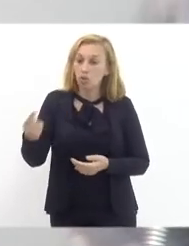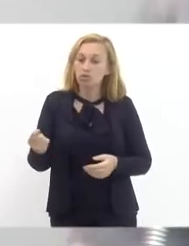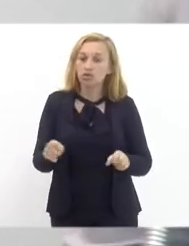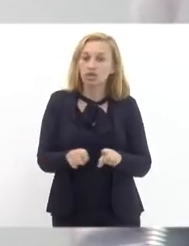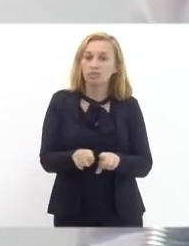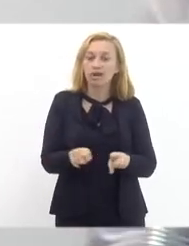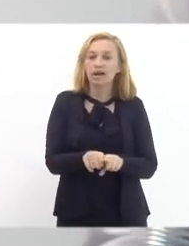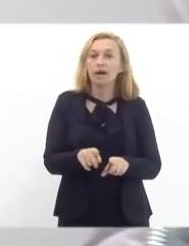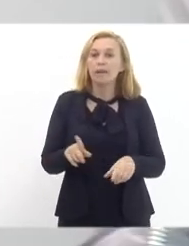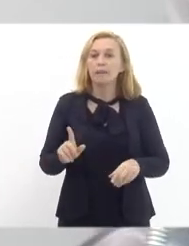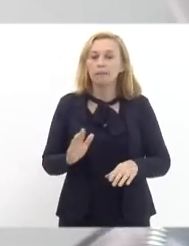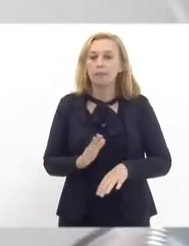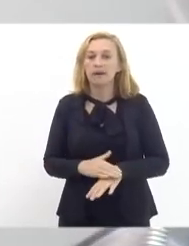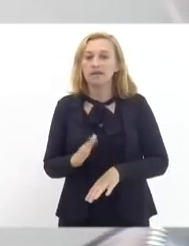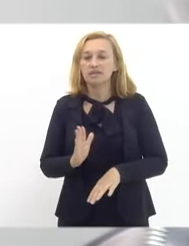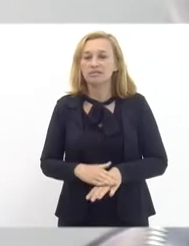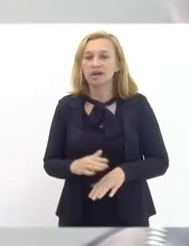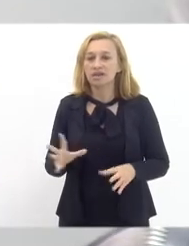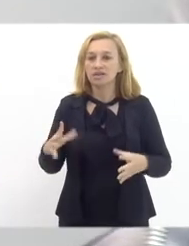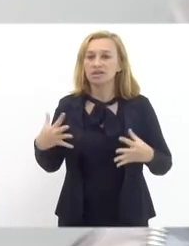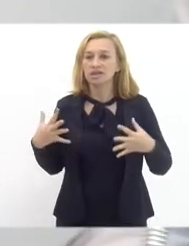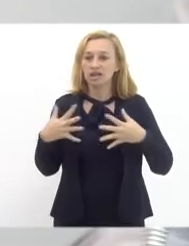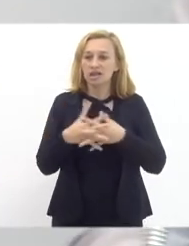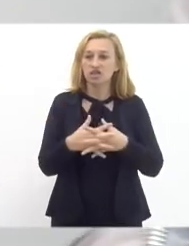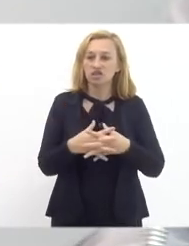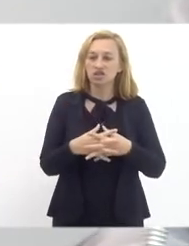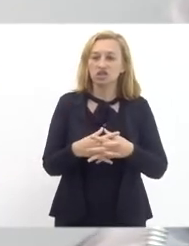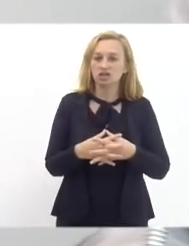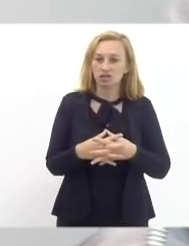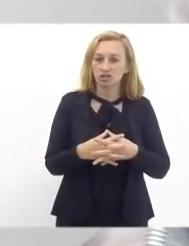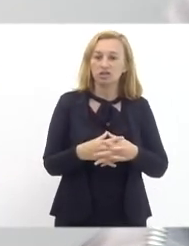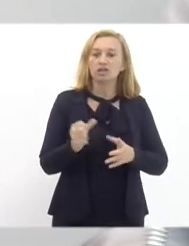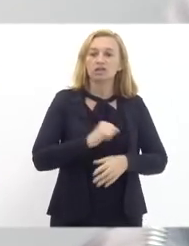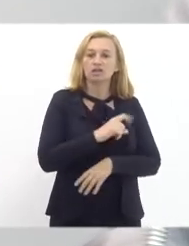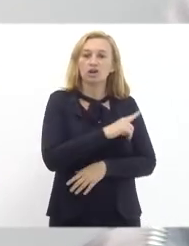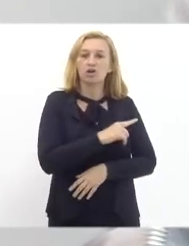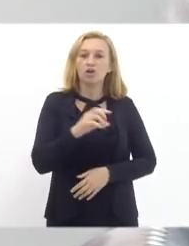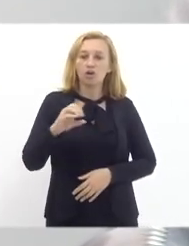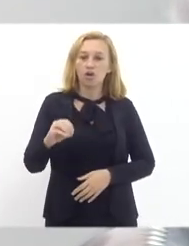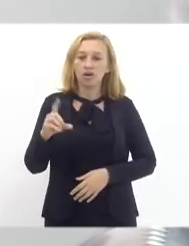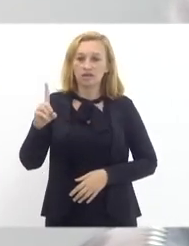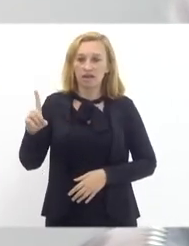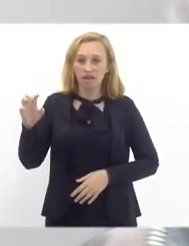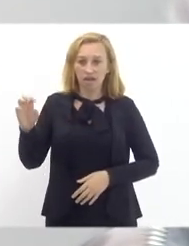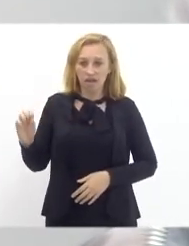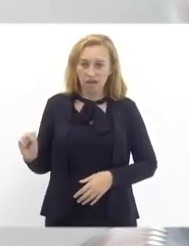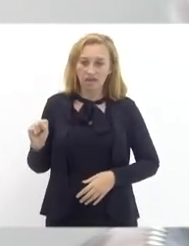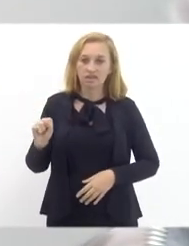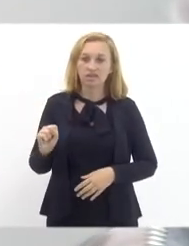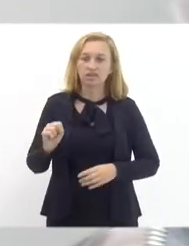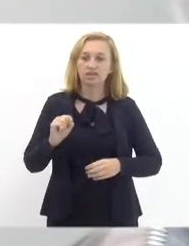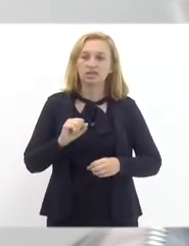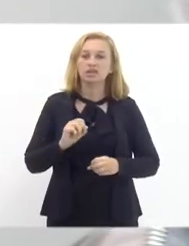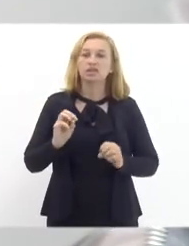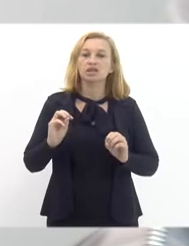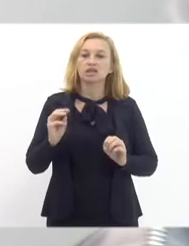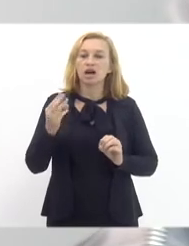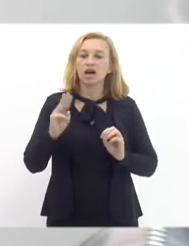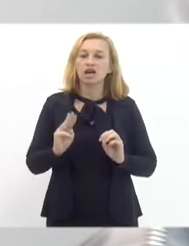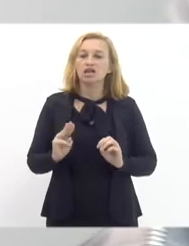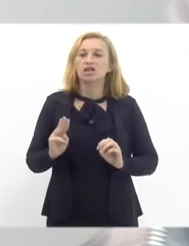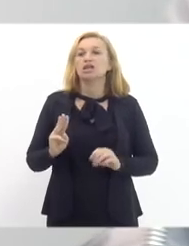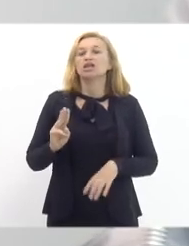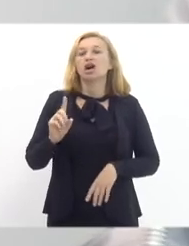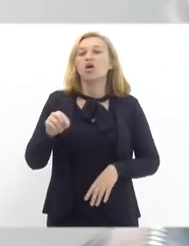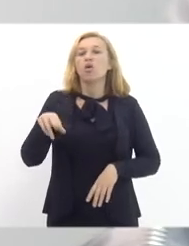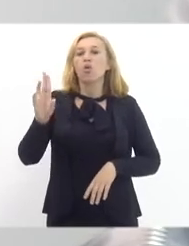cada vez mais introduzindo São Gonçalo nas ODS, que são os Objetivos de Desenvolvimento Sustentável da ONU, da Agenda 2030.